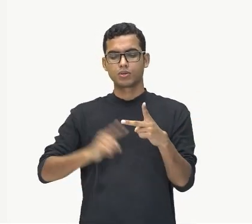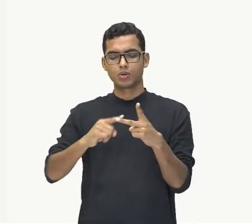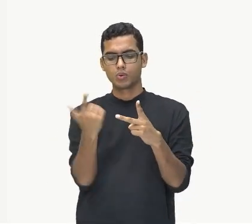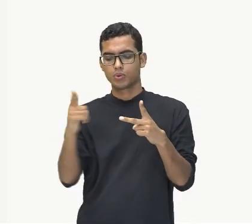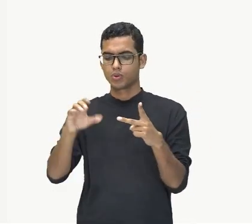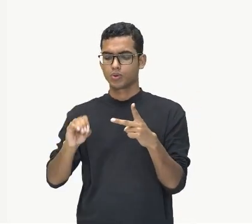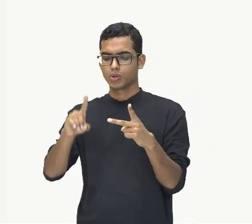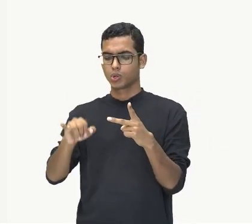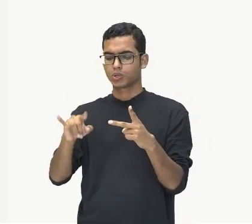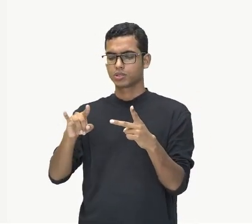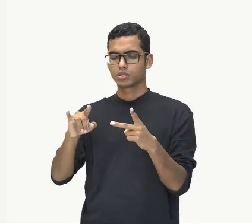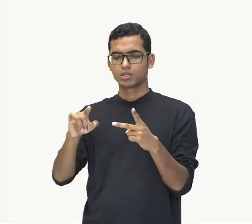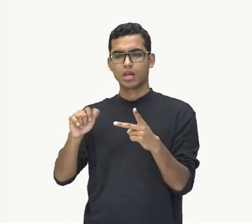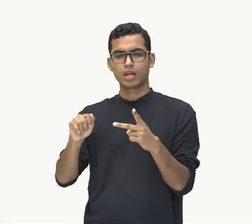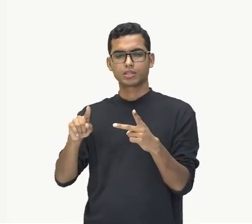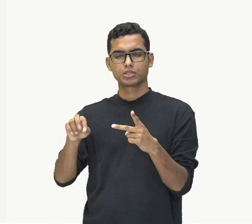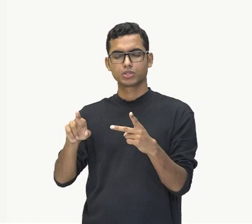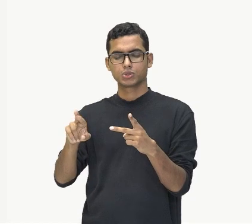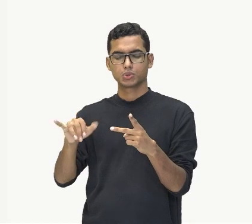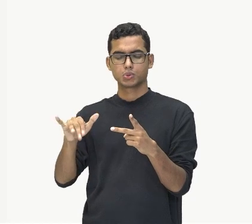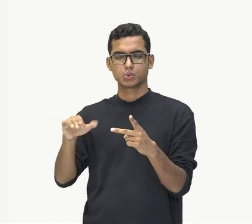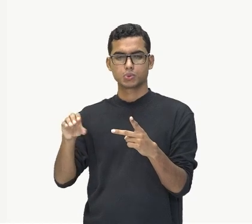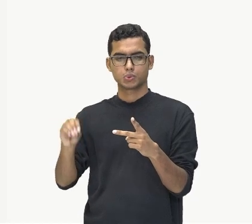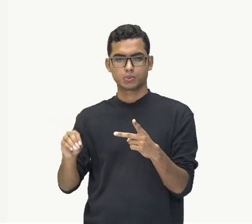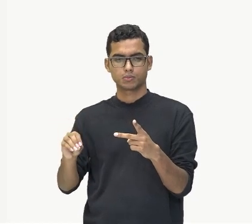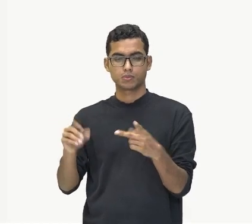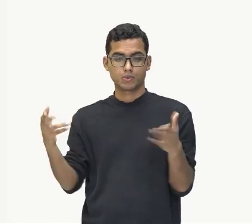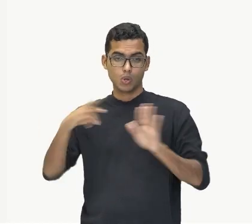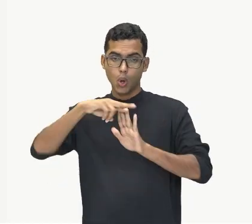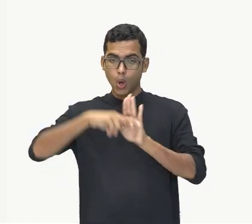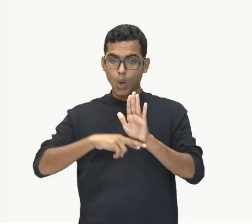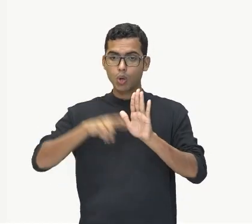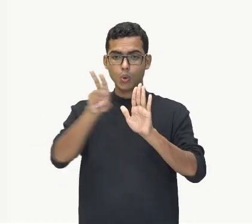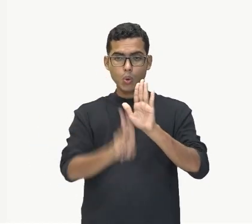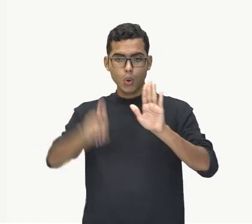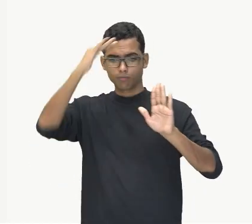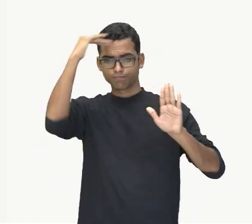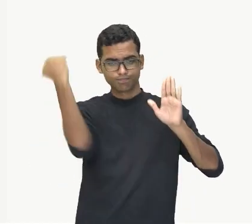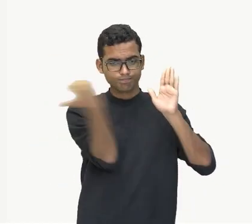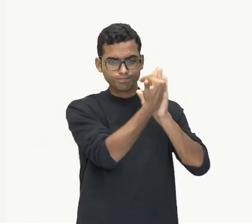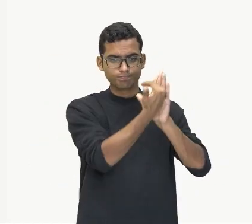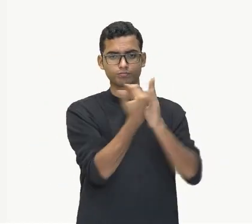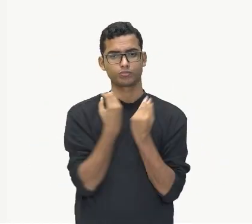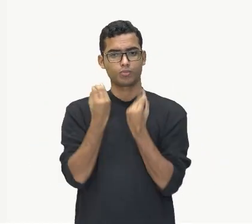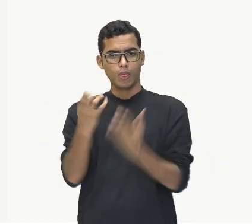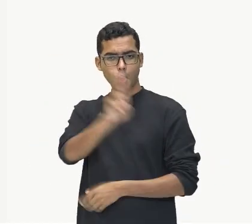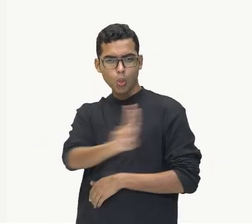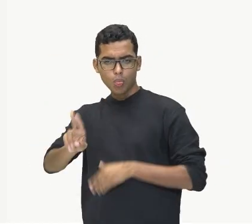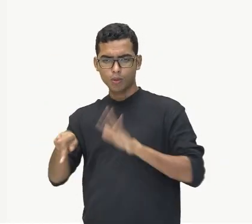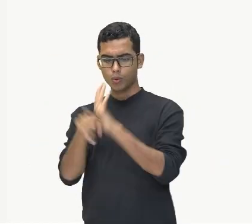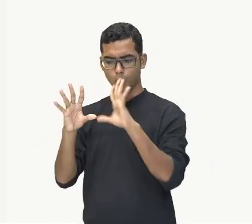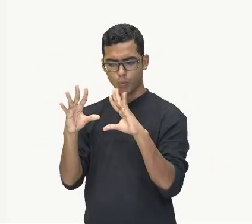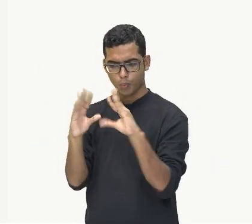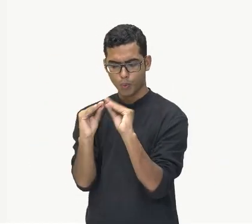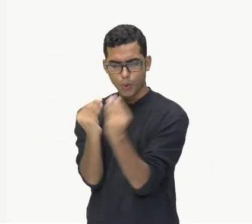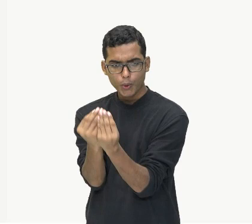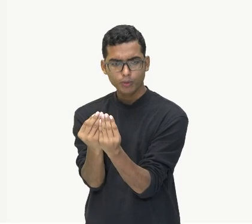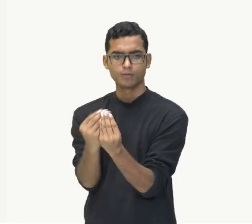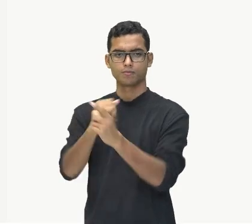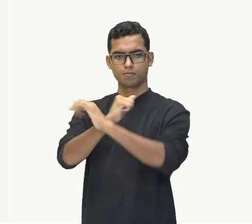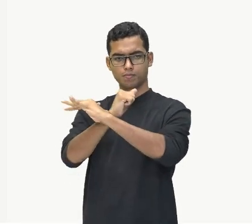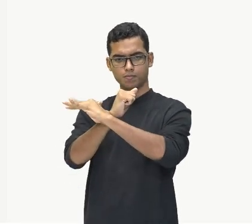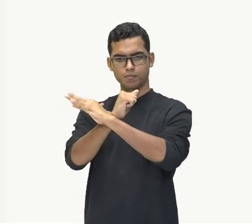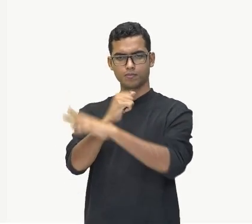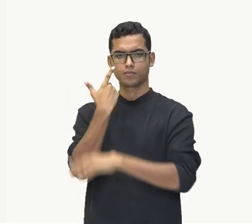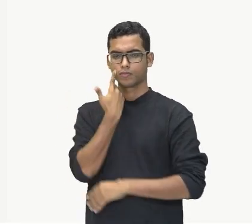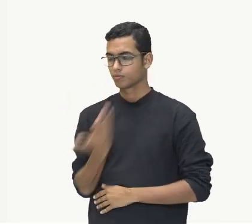oxiácidos. E aí a gente vai usar regras, tá bom, gente? Para nomear. A gente vai primeiro